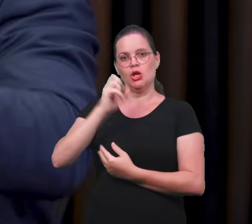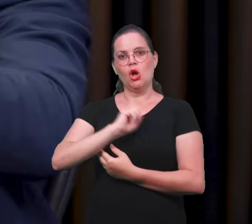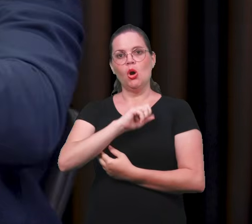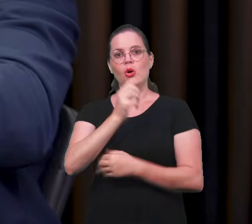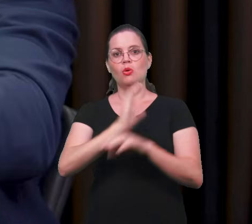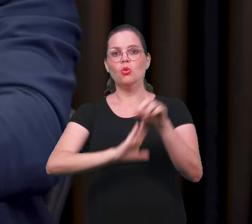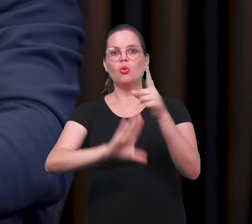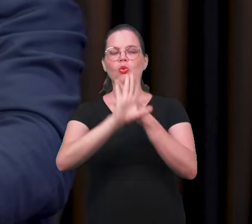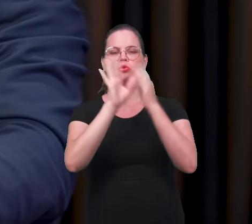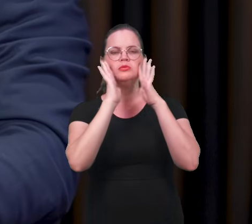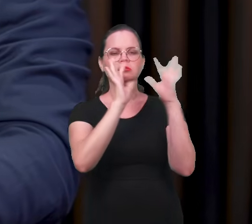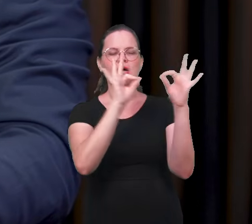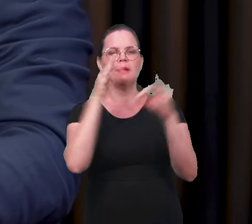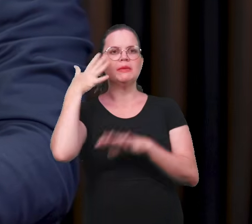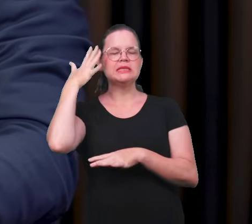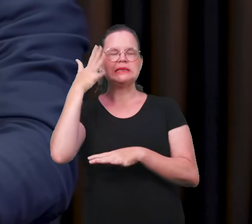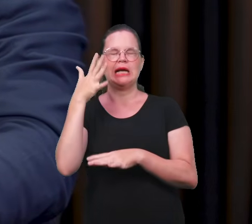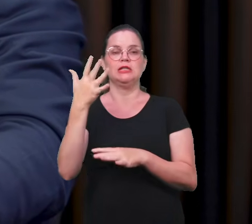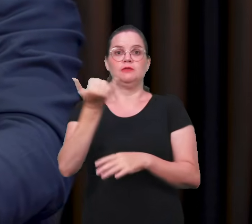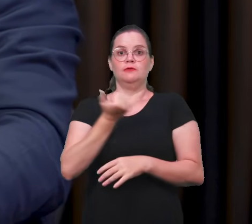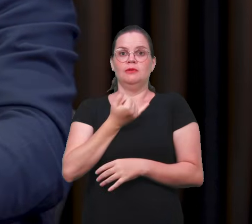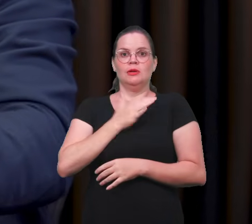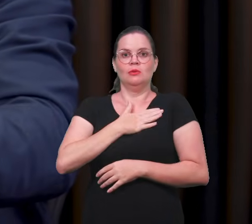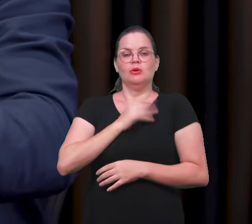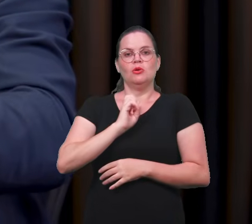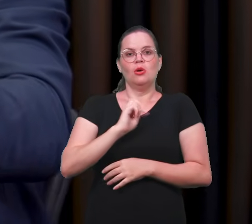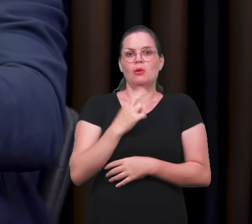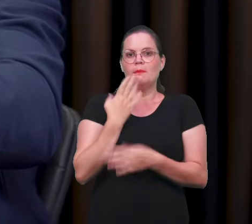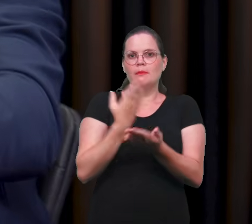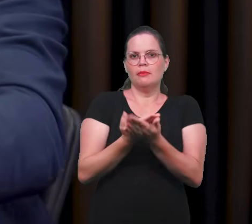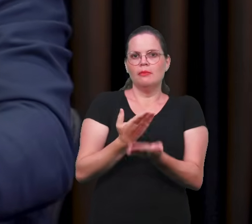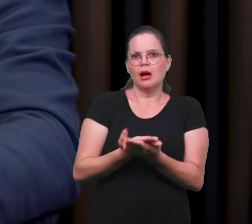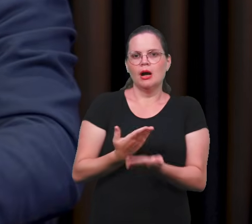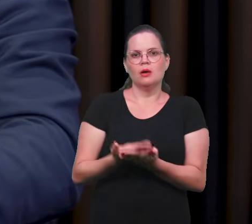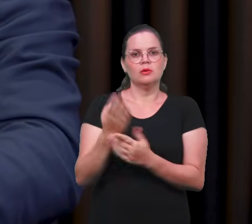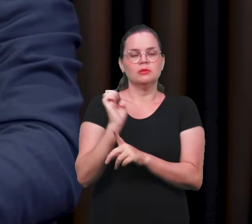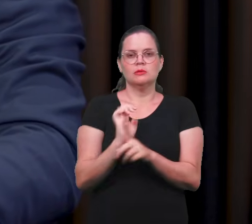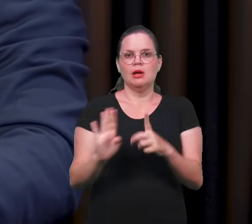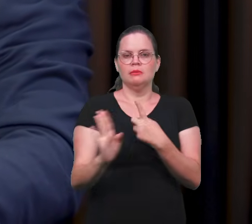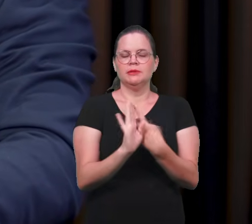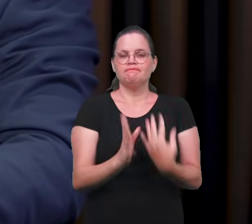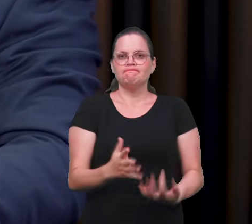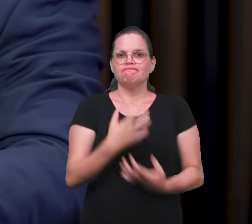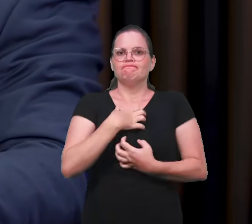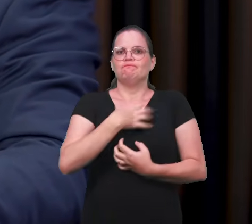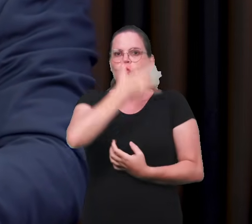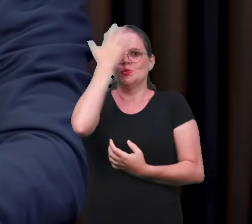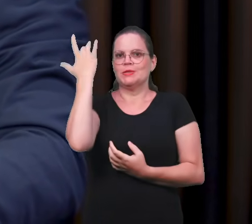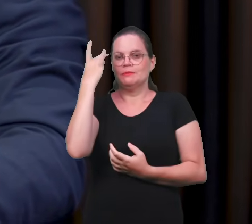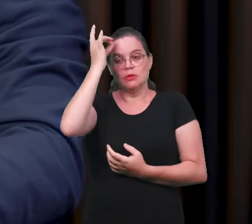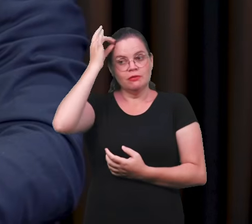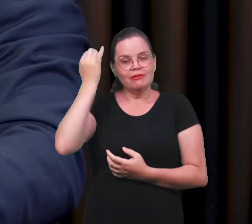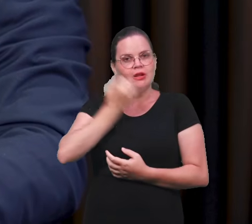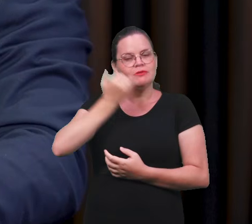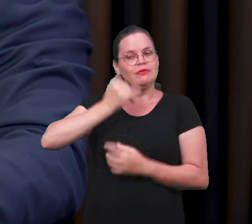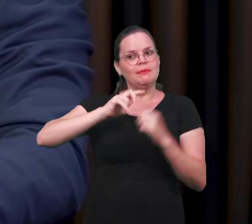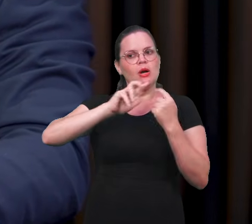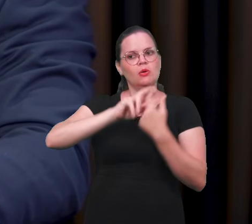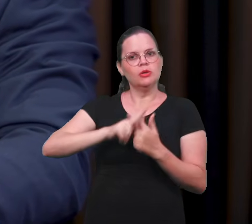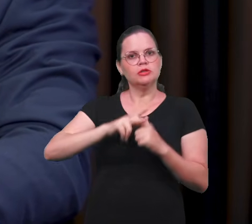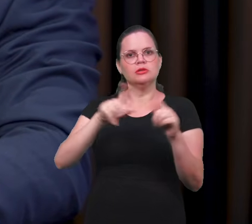atenção, o Espírito testifica, uma aula de escola bíblica dominical, um seminário,